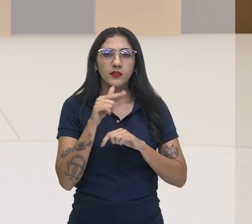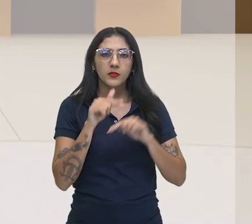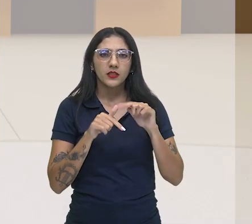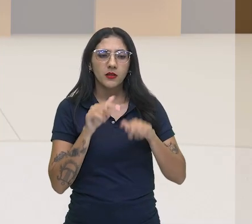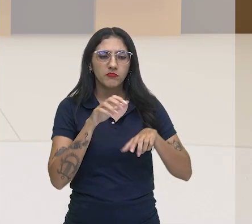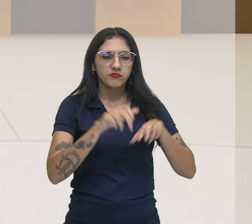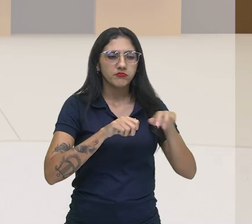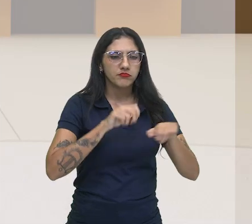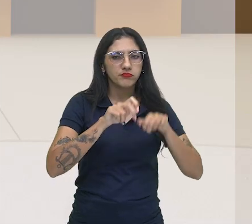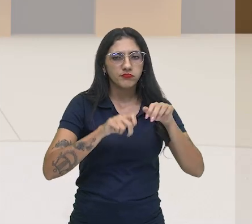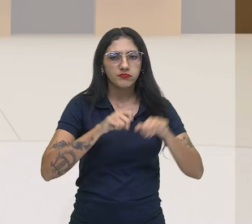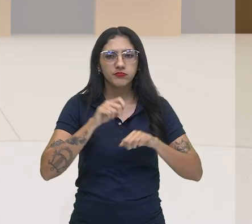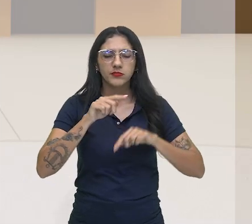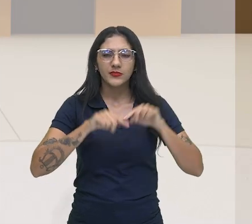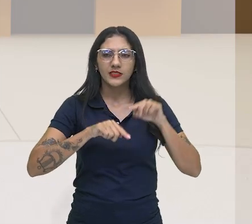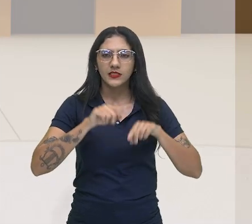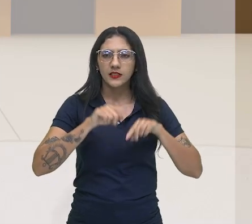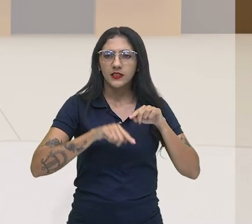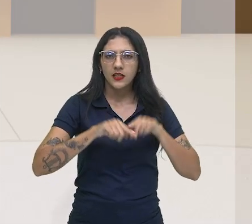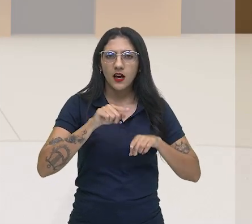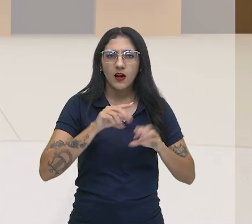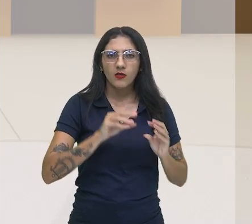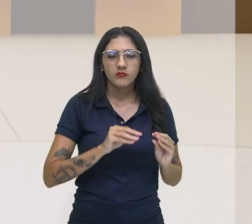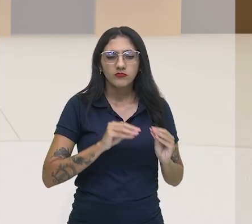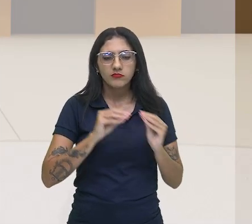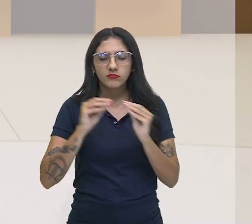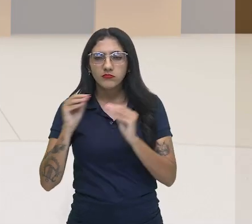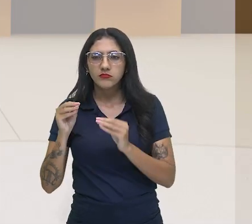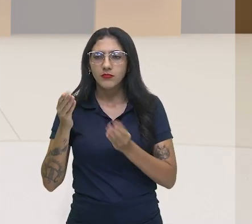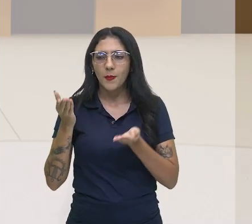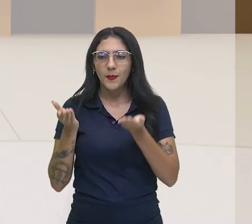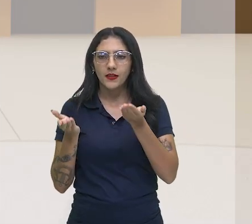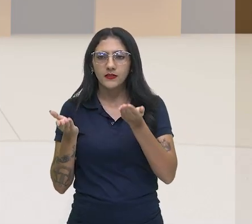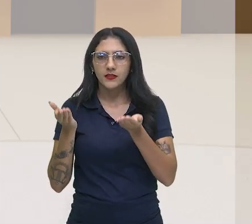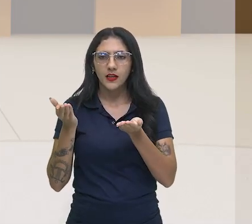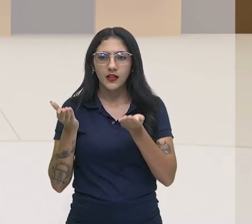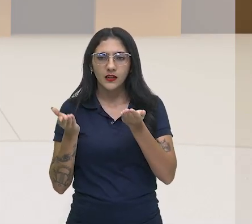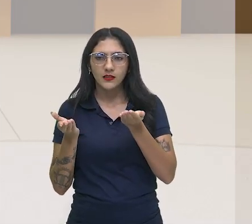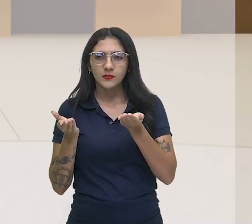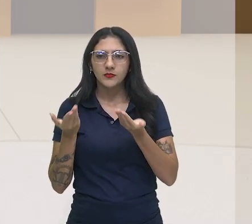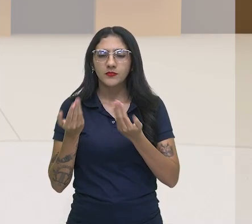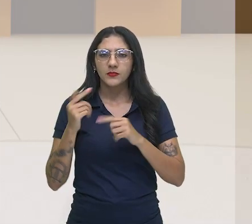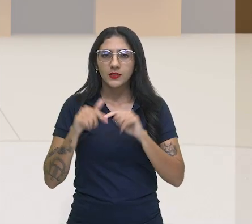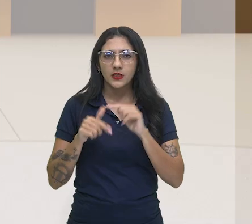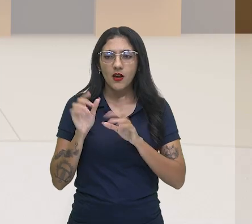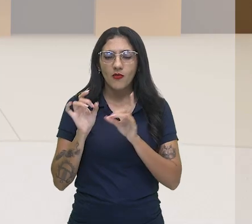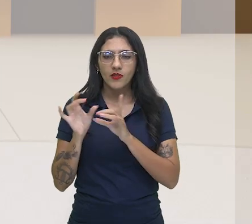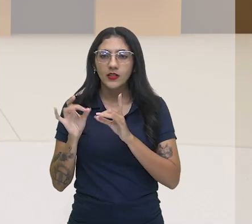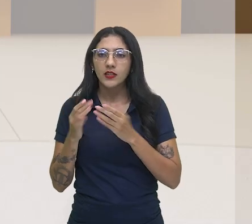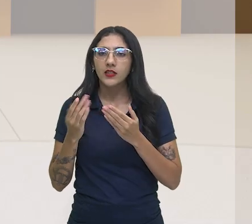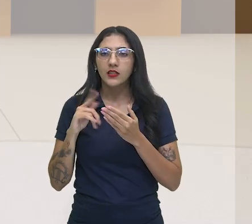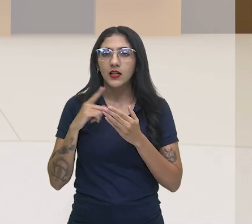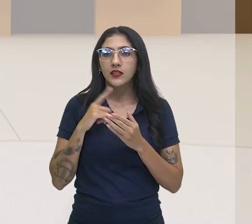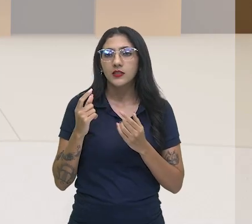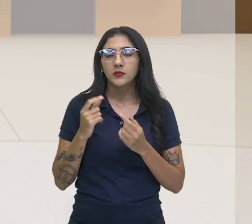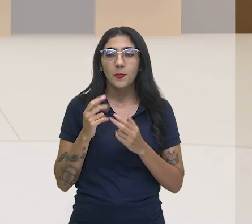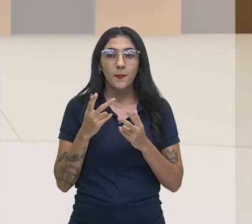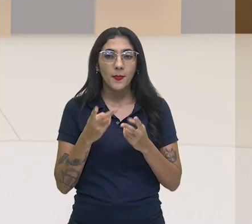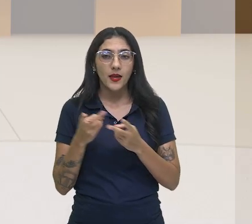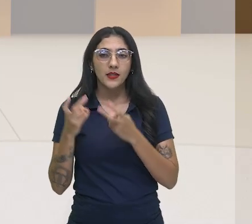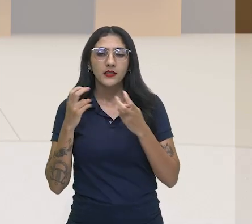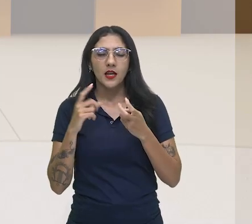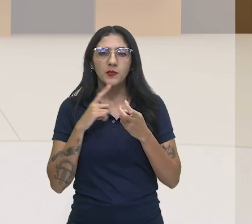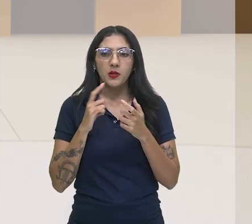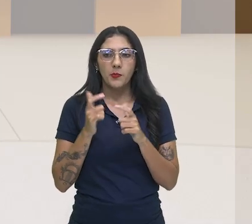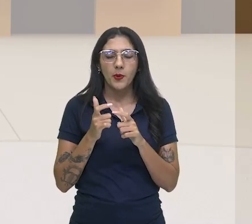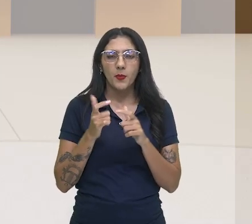Começa catando lixo, levando para pesar, e assim a gente percebe que isso vai ganhando uma proporção.